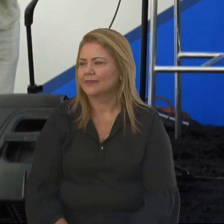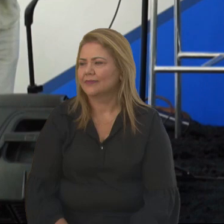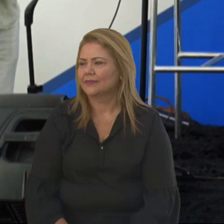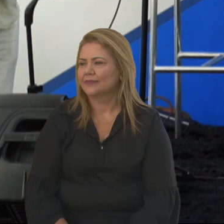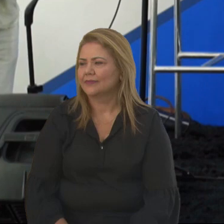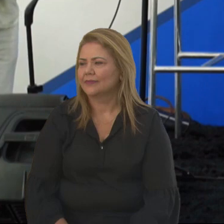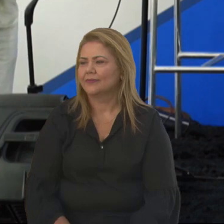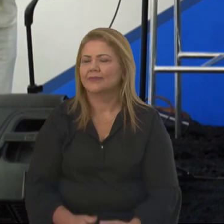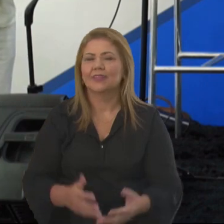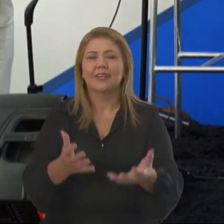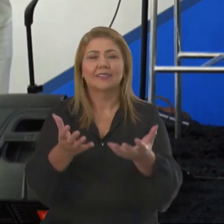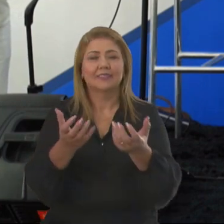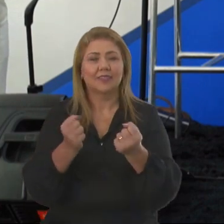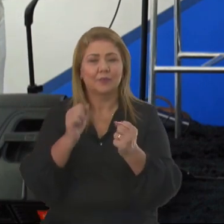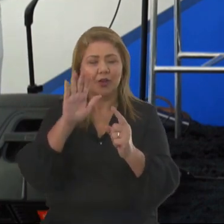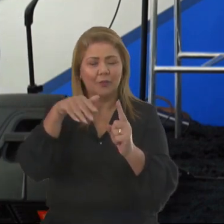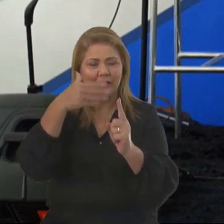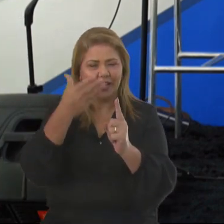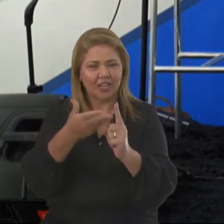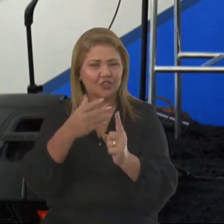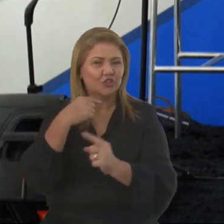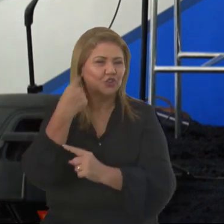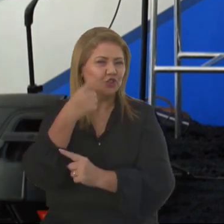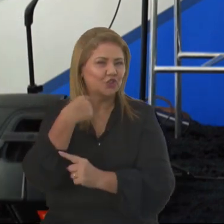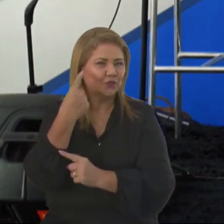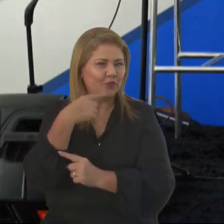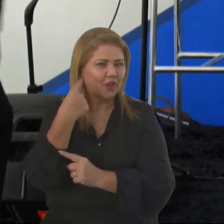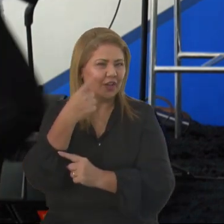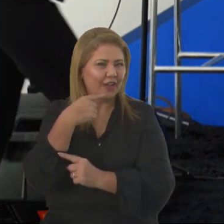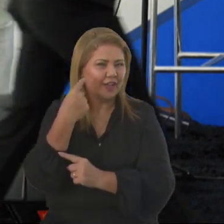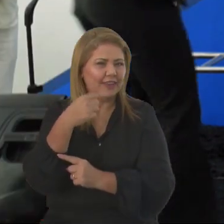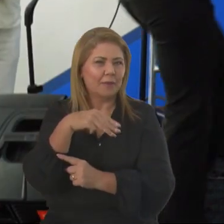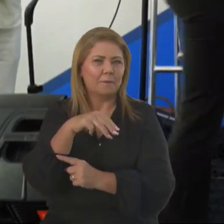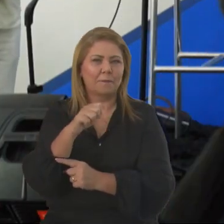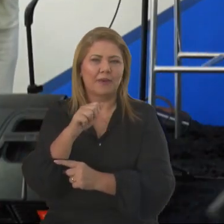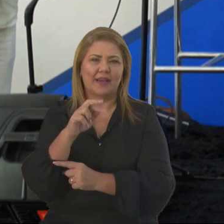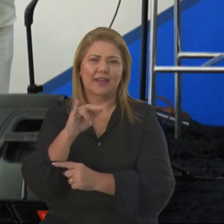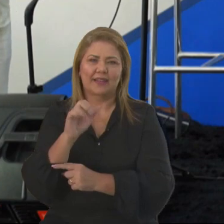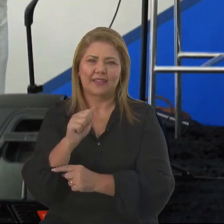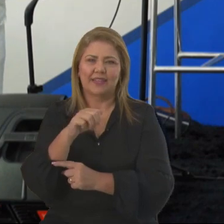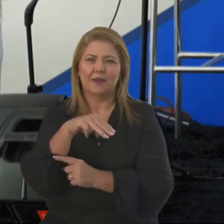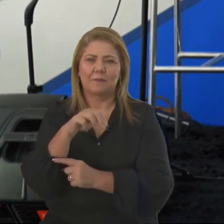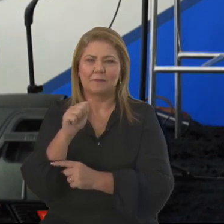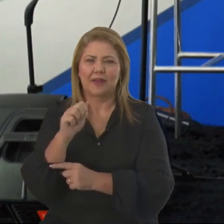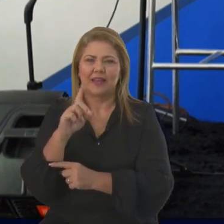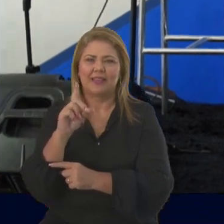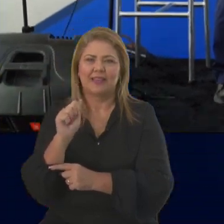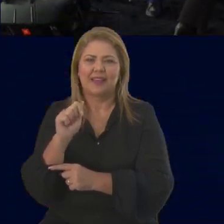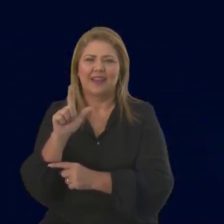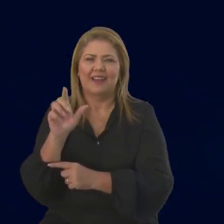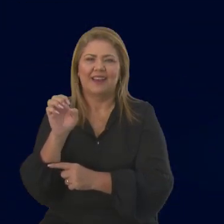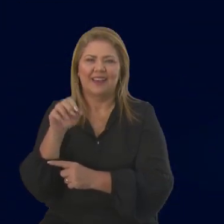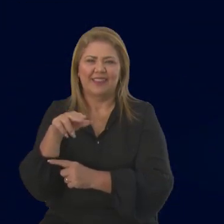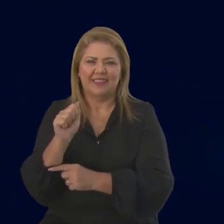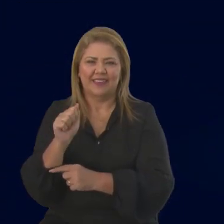Para receber a homenagem, a advogada Maria Madalena Melo Martins Carvelo.